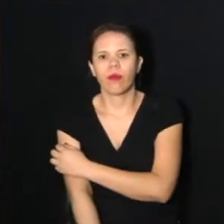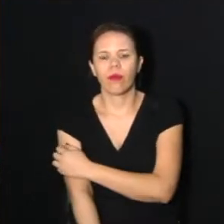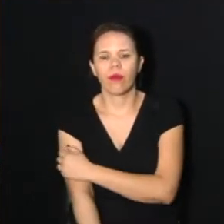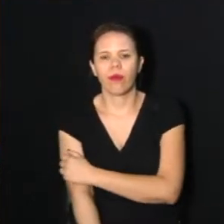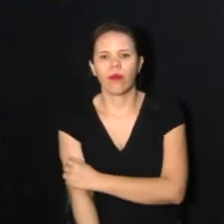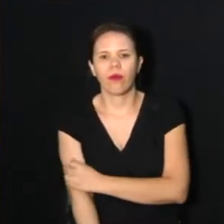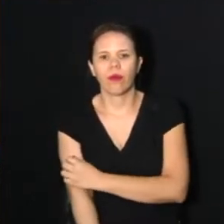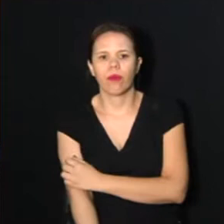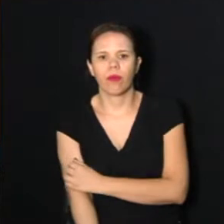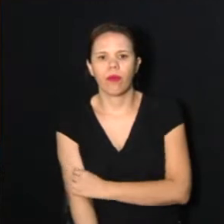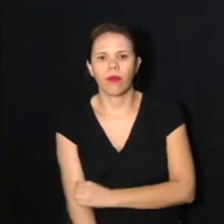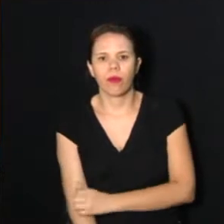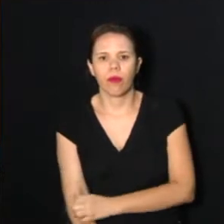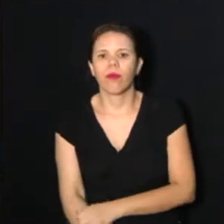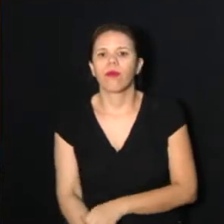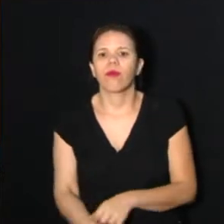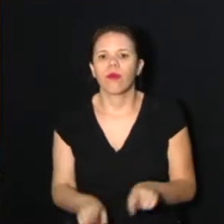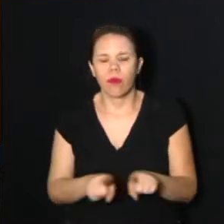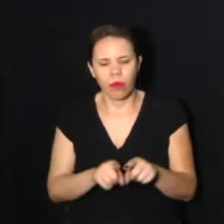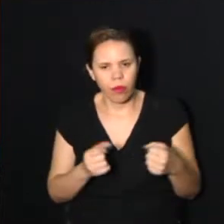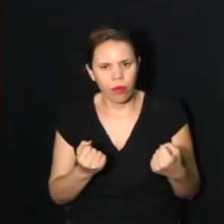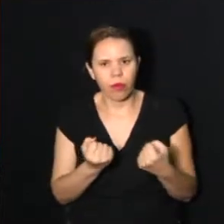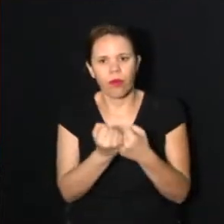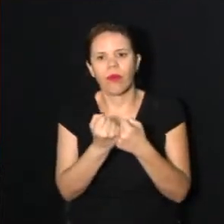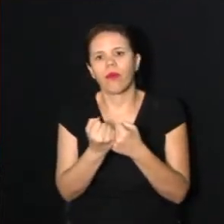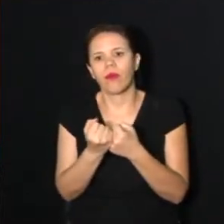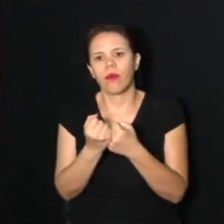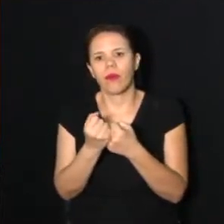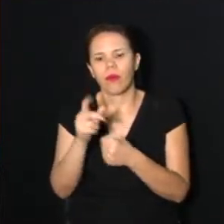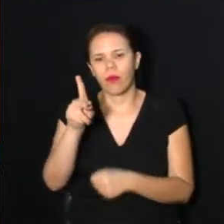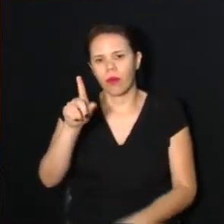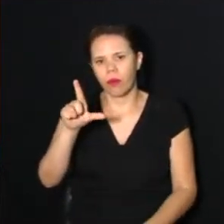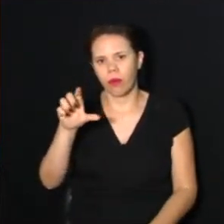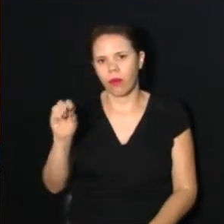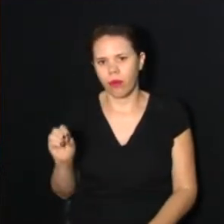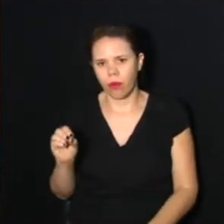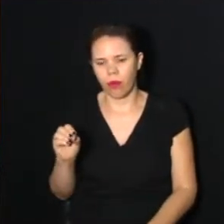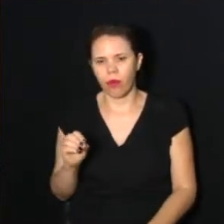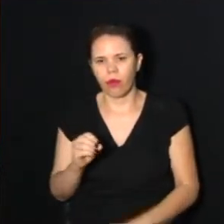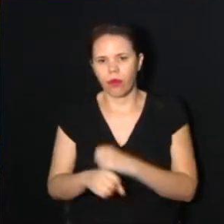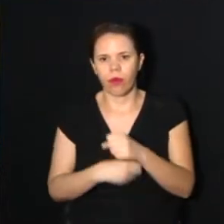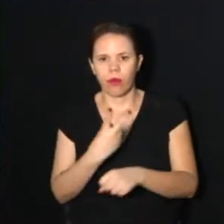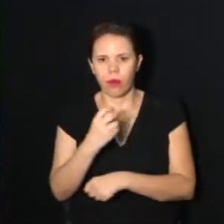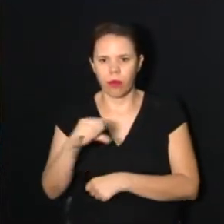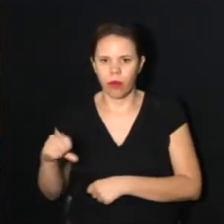Carlão do PT, favorável ao substitutivo total PLO 218/2019, processo